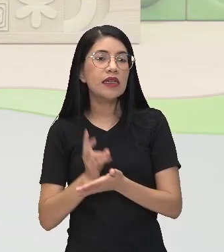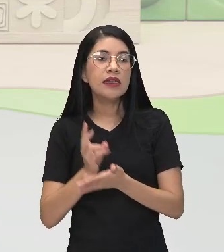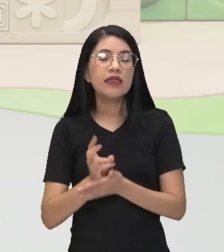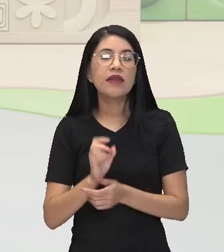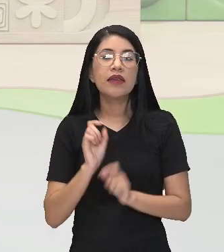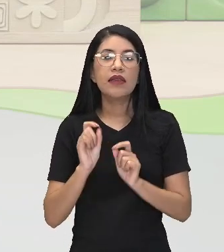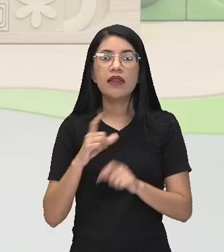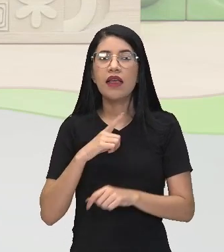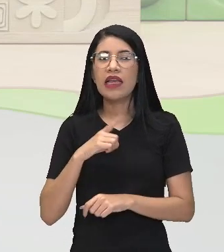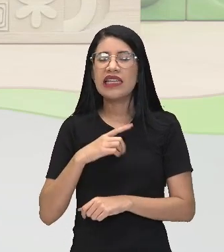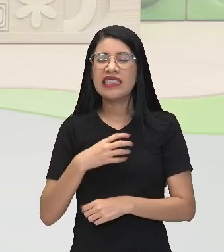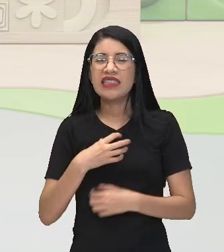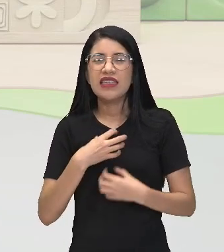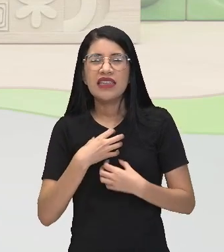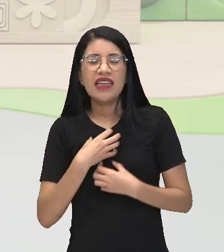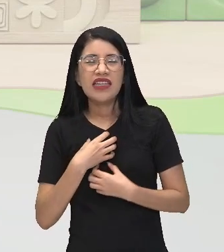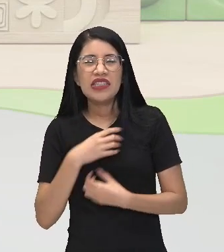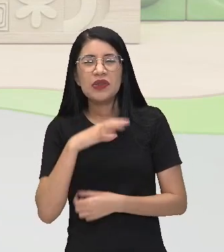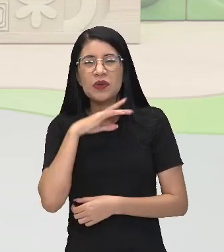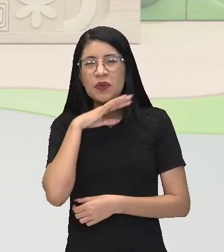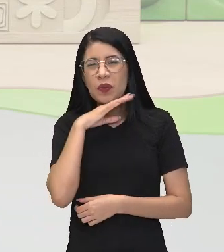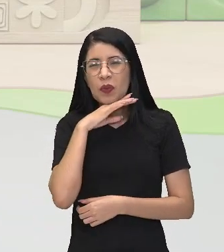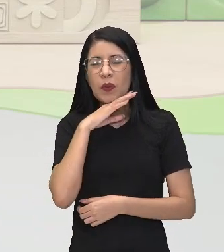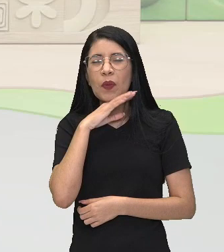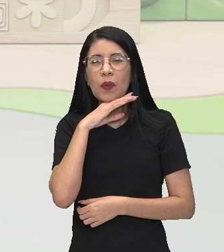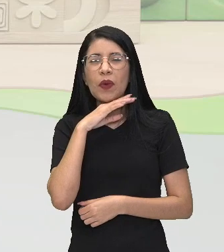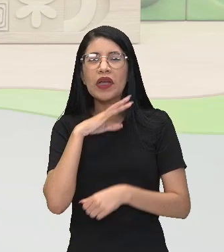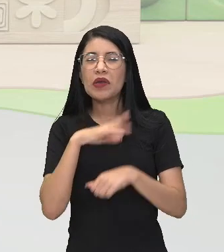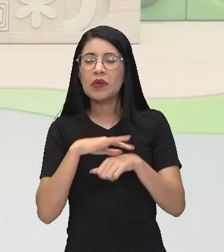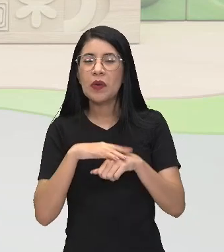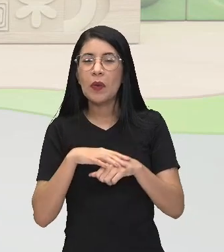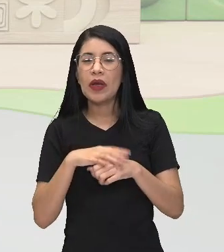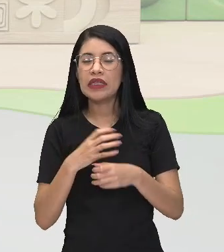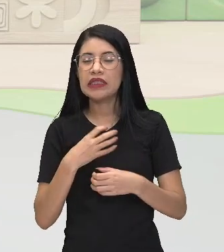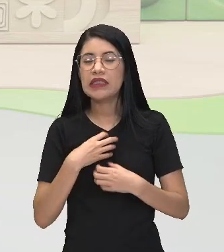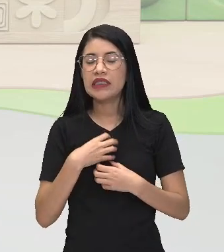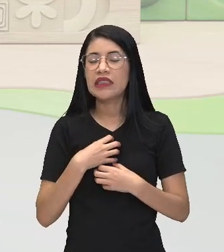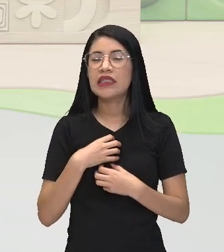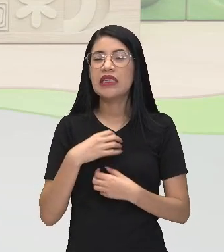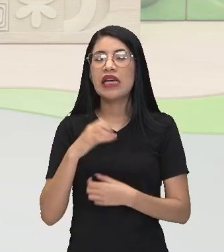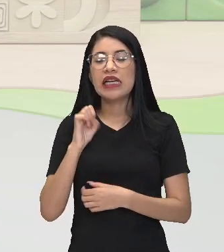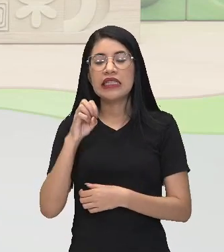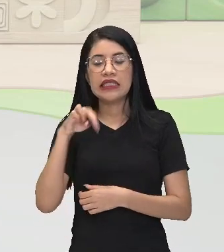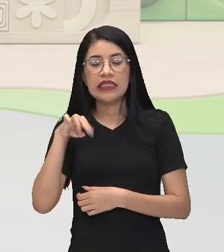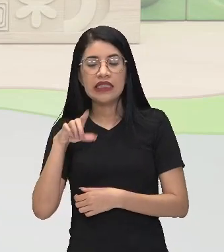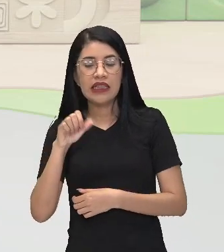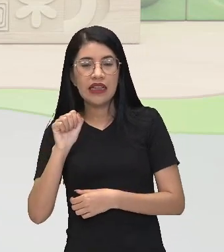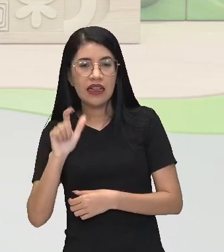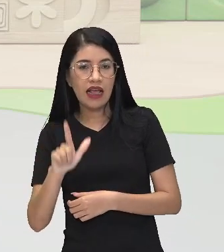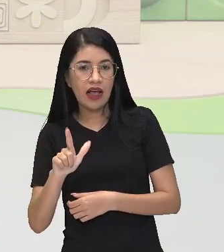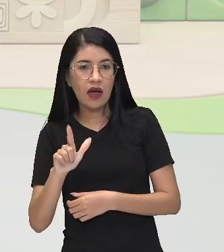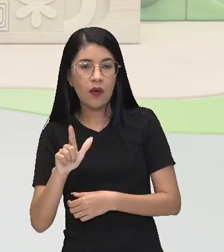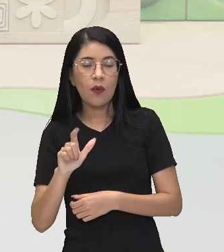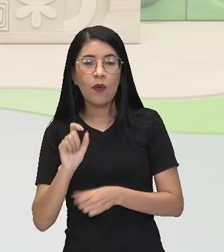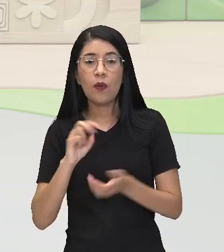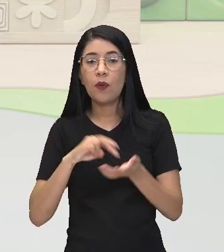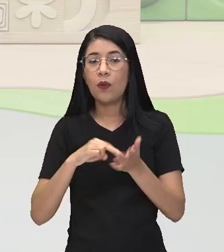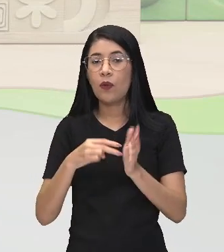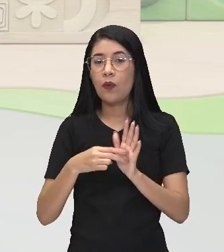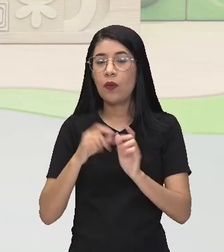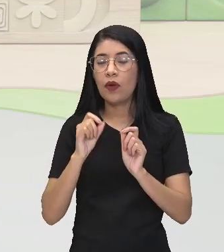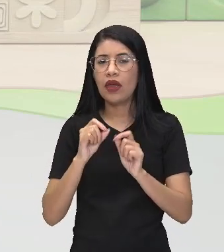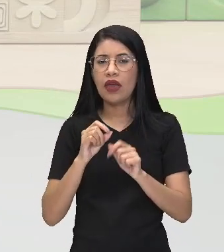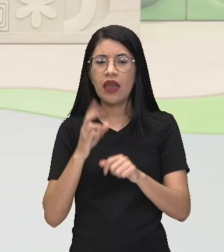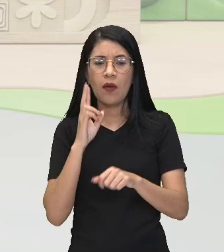passando mal, doente, sentindo sinais e sintomas, os sinais são aqueles que aparecem,